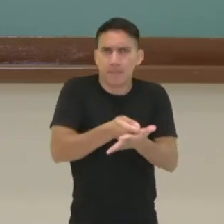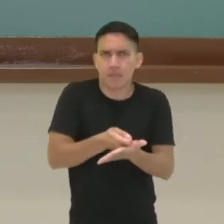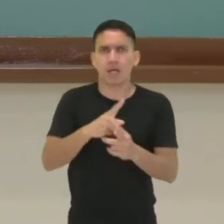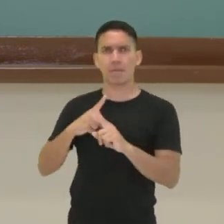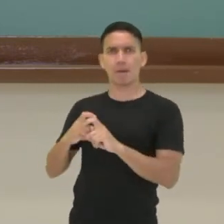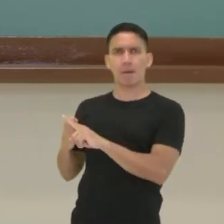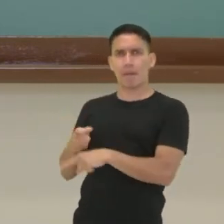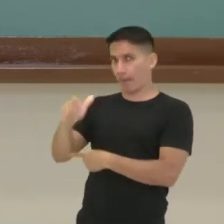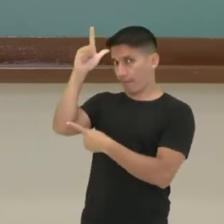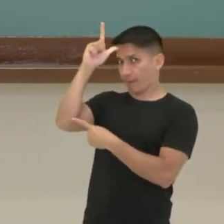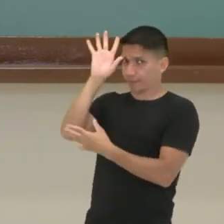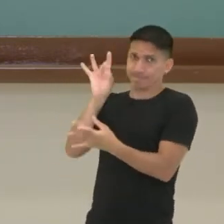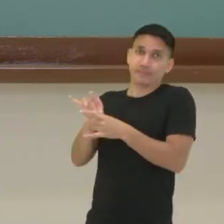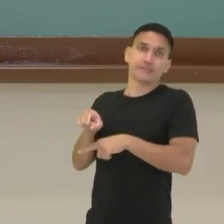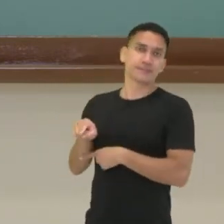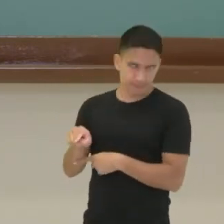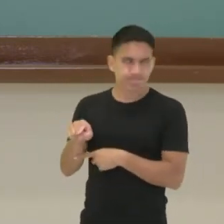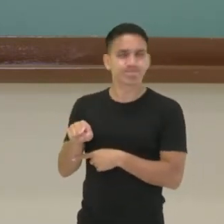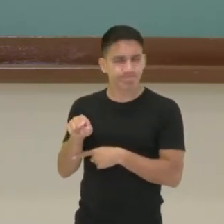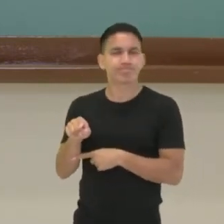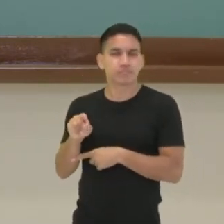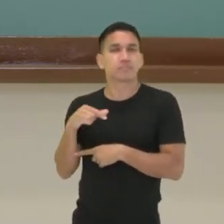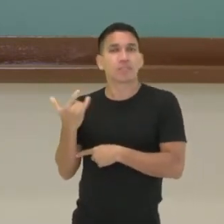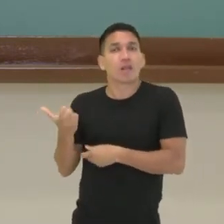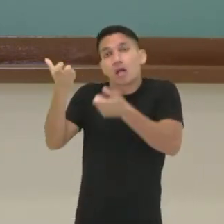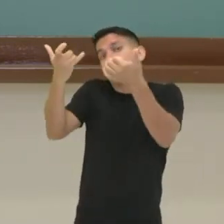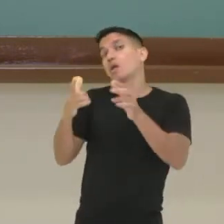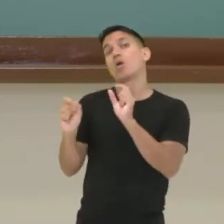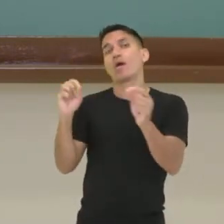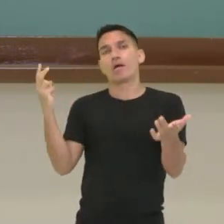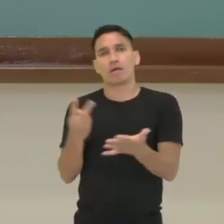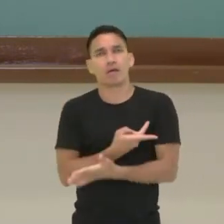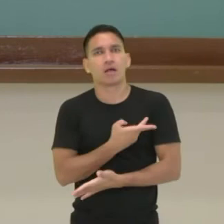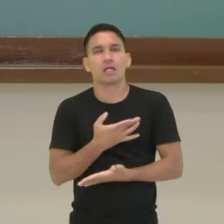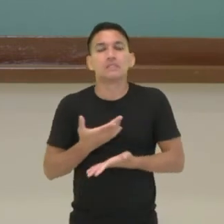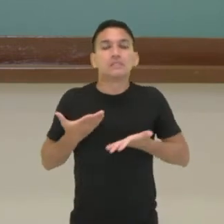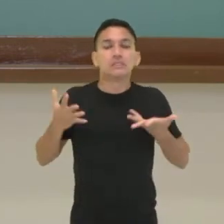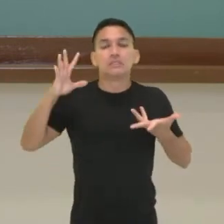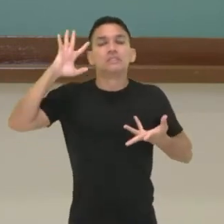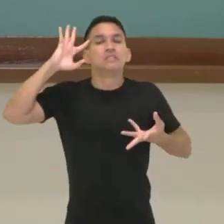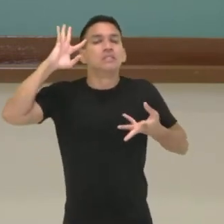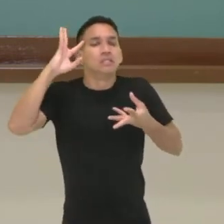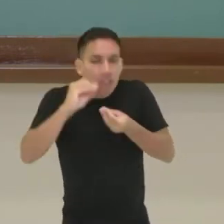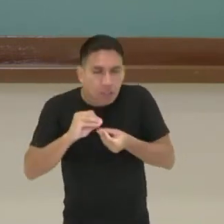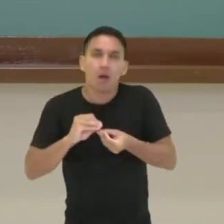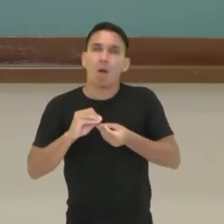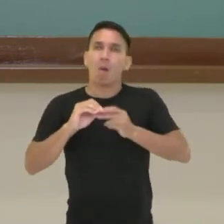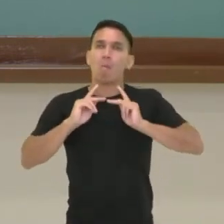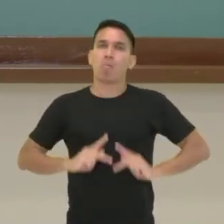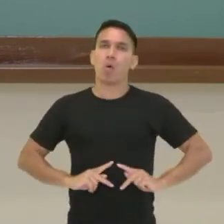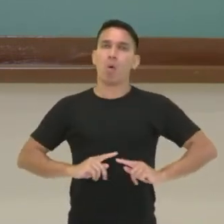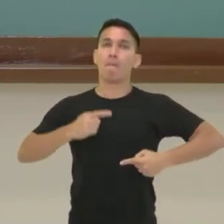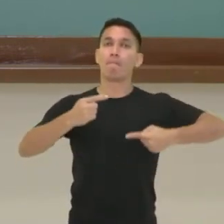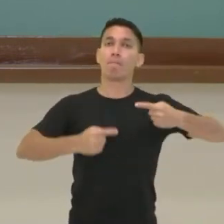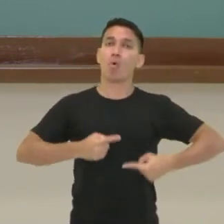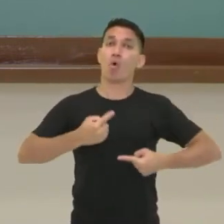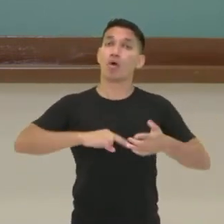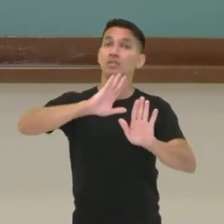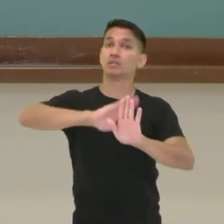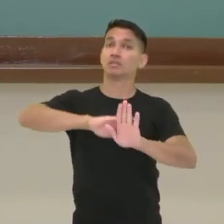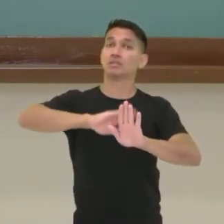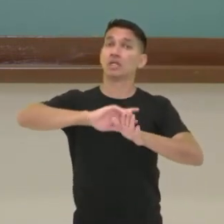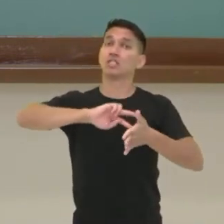alemão especificamente, né? E aí ela chega à conclusão de que fazer política é defender,